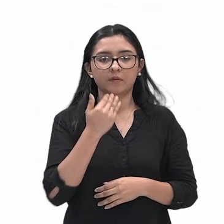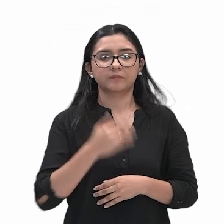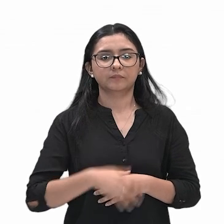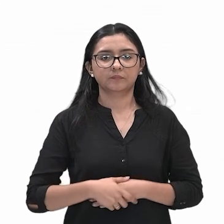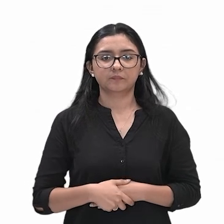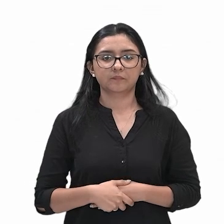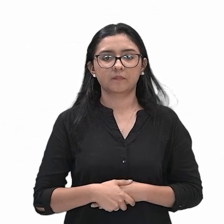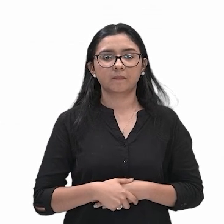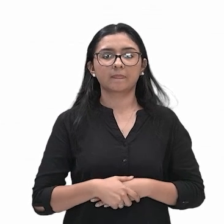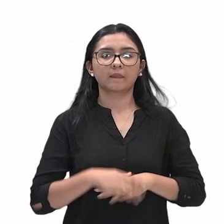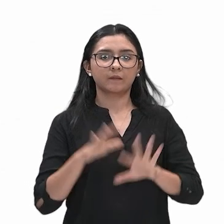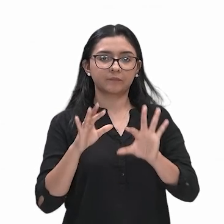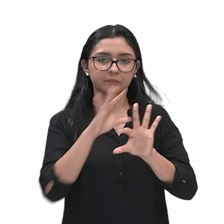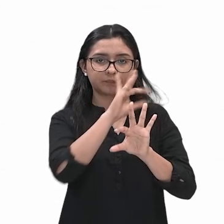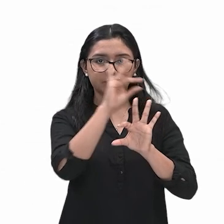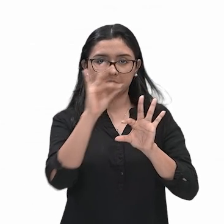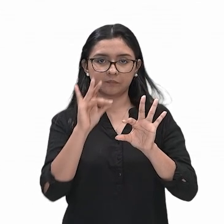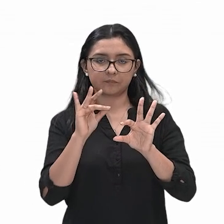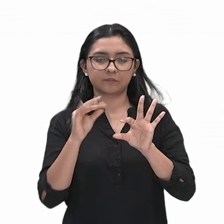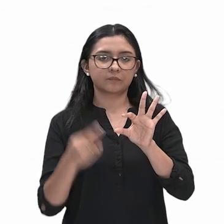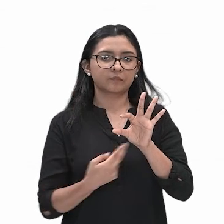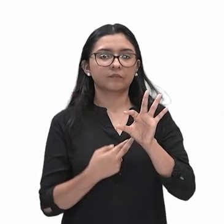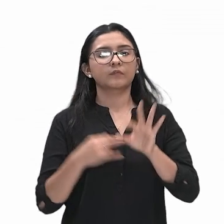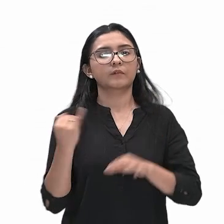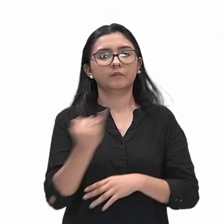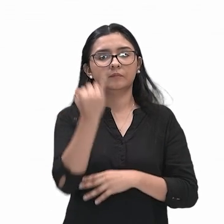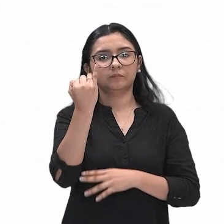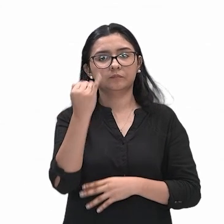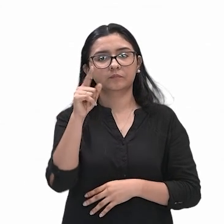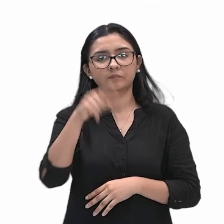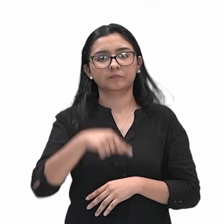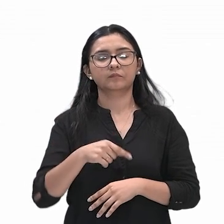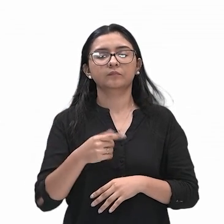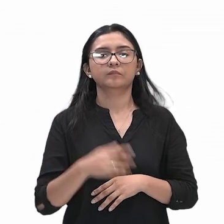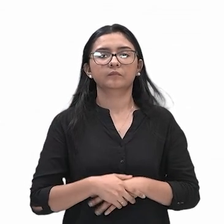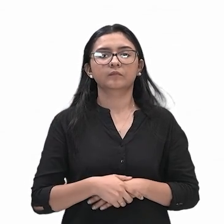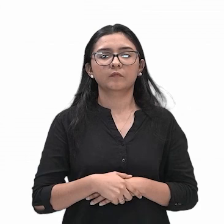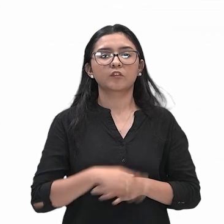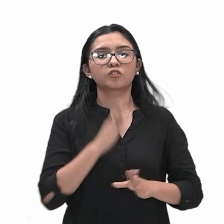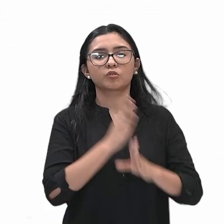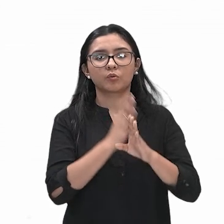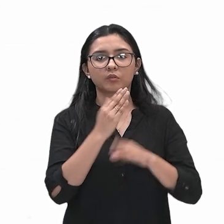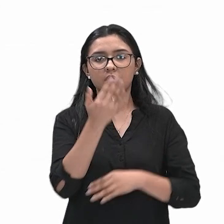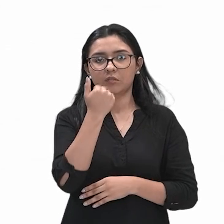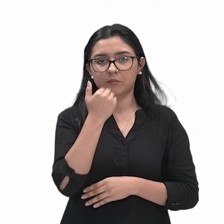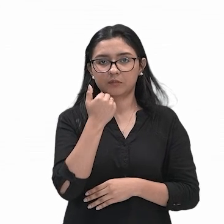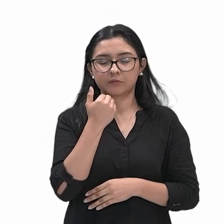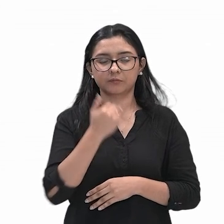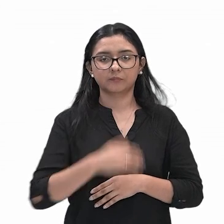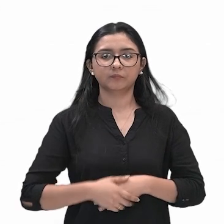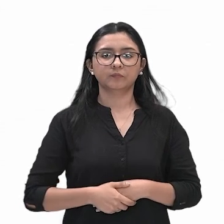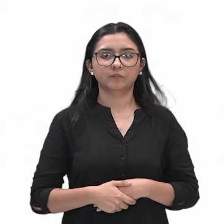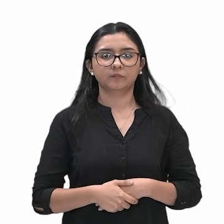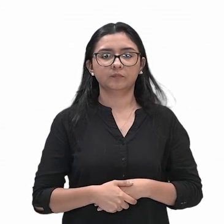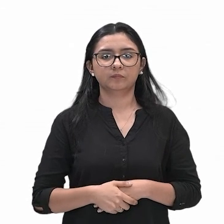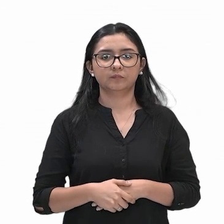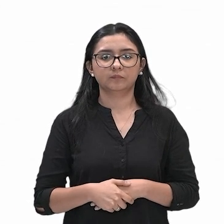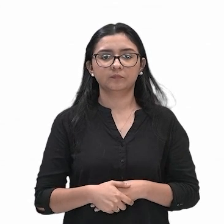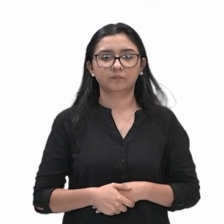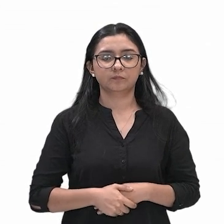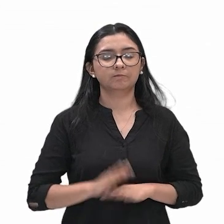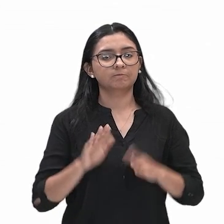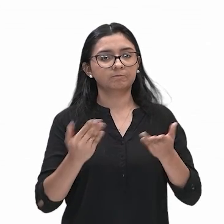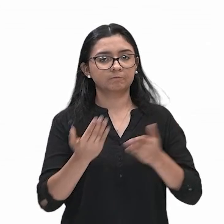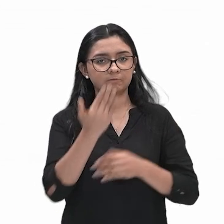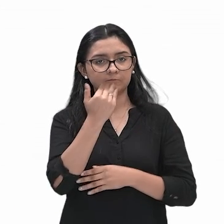consumir aminoácidos essenciais, né, que são aqueles que são ingeridos a partir da alimentação, tá bom? Consumindo esses